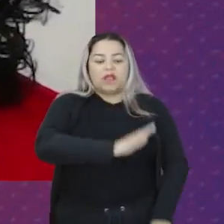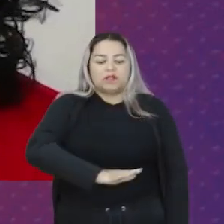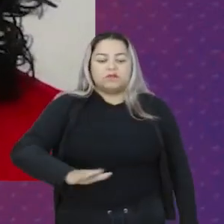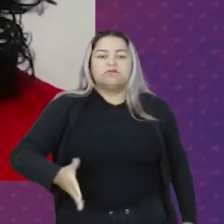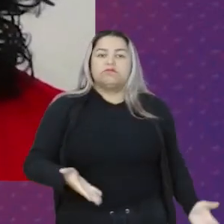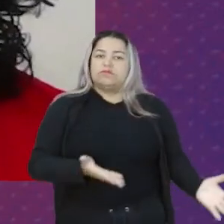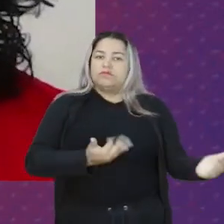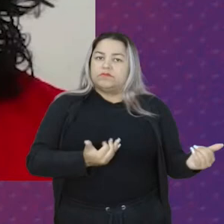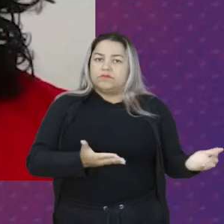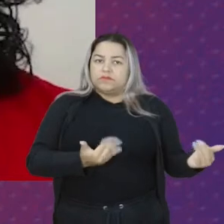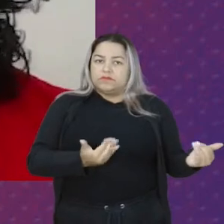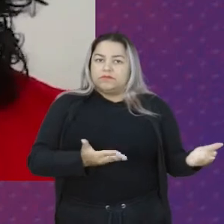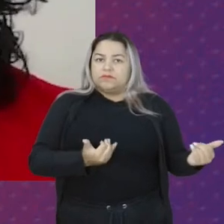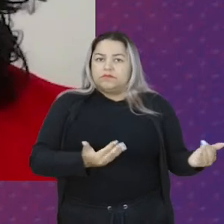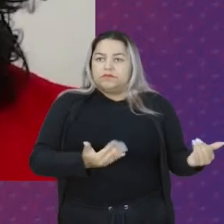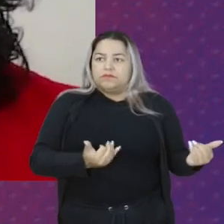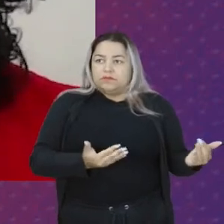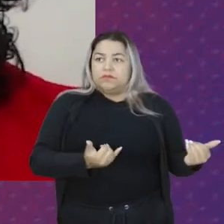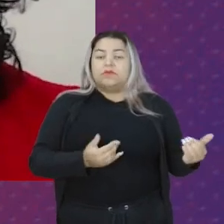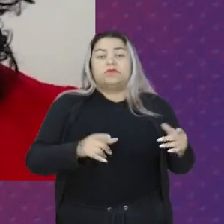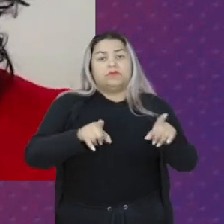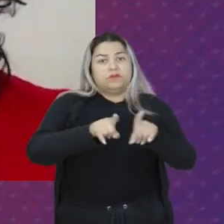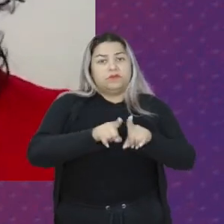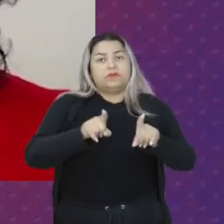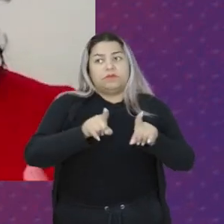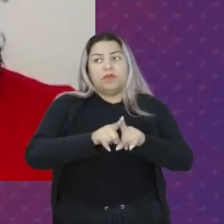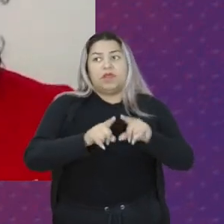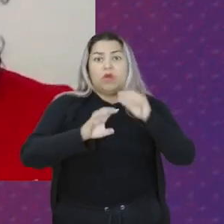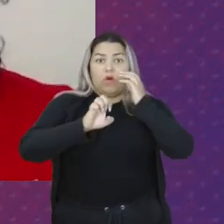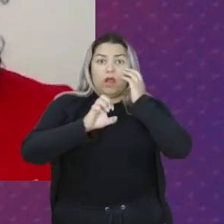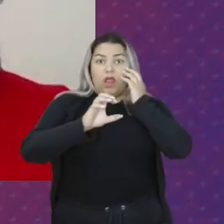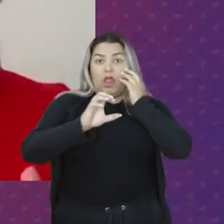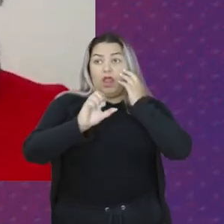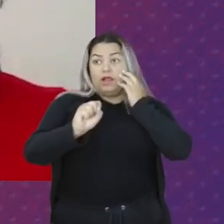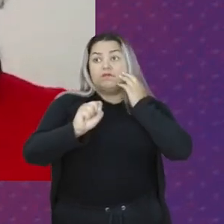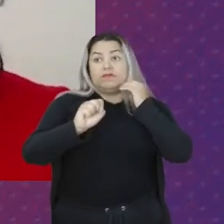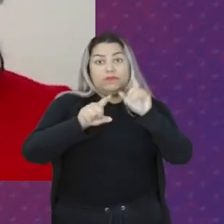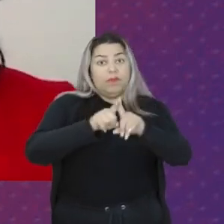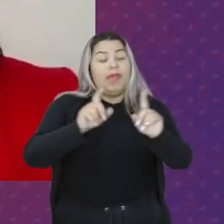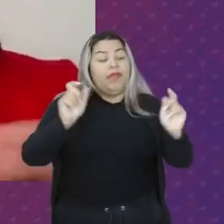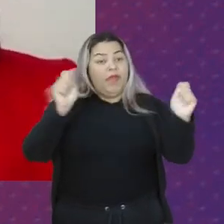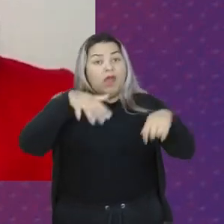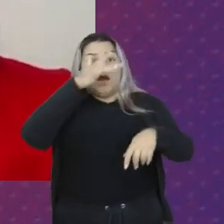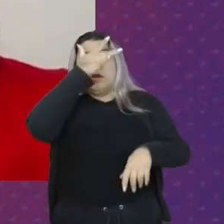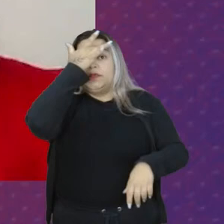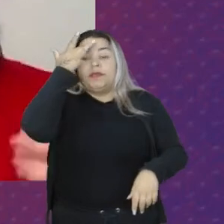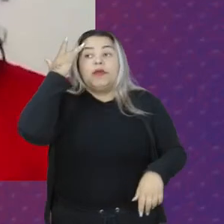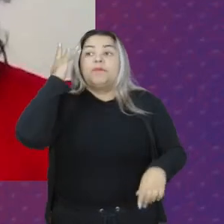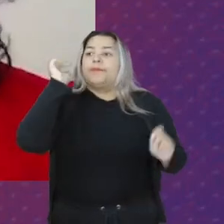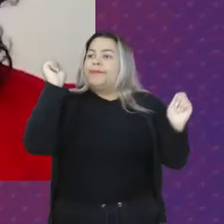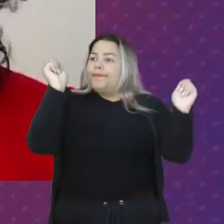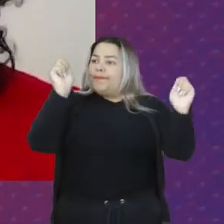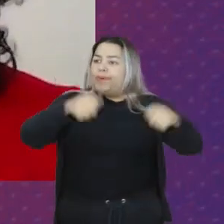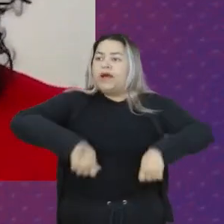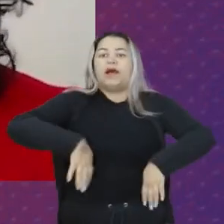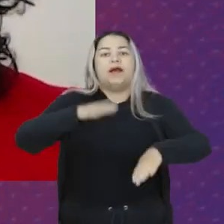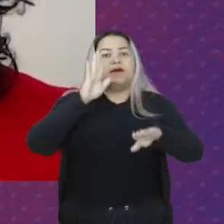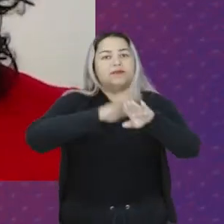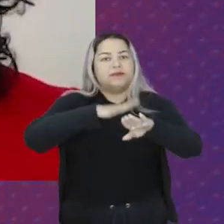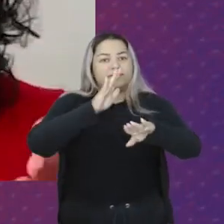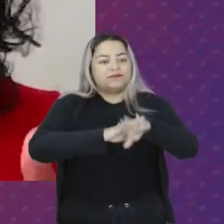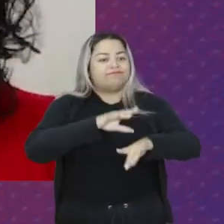do adolescente, que, conforme preconiza o ECA, são pessoas que precisam de mais da